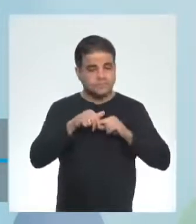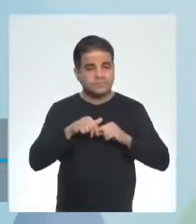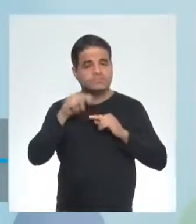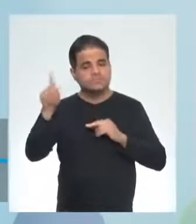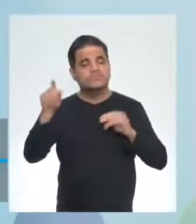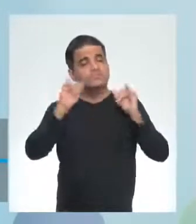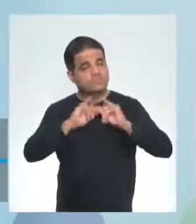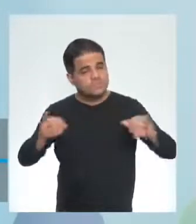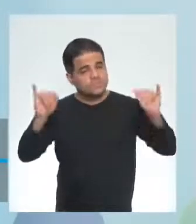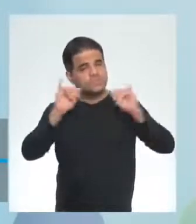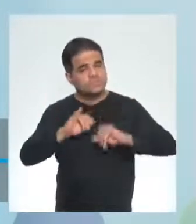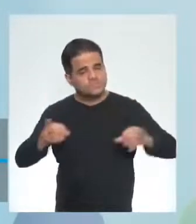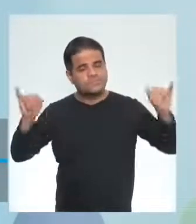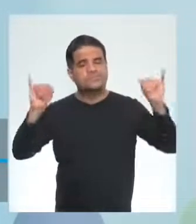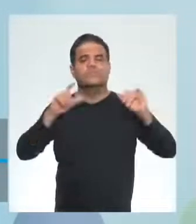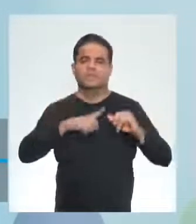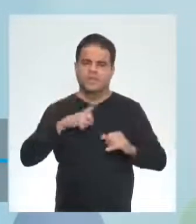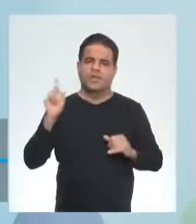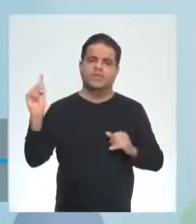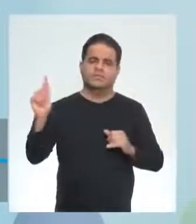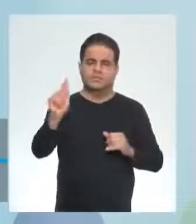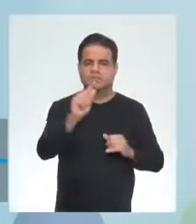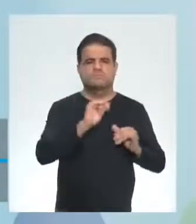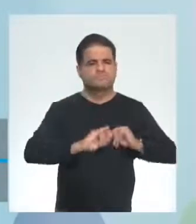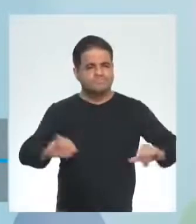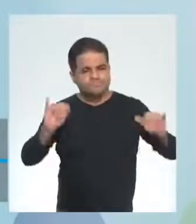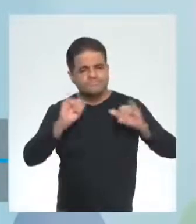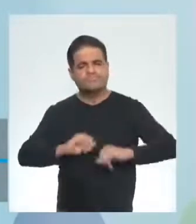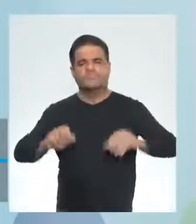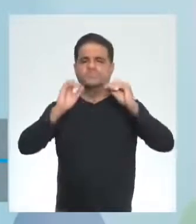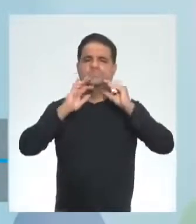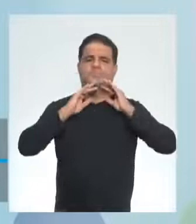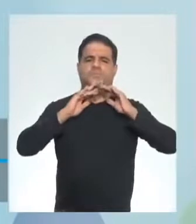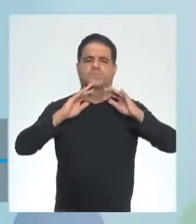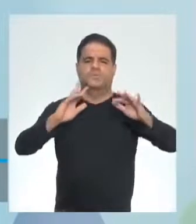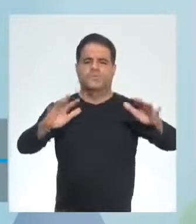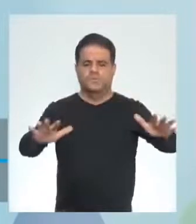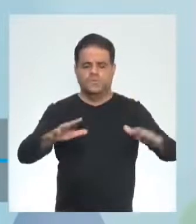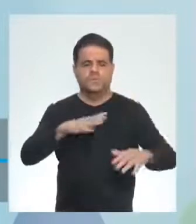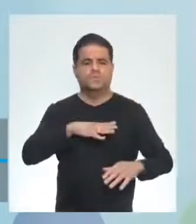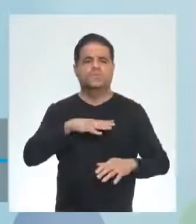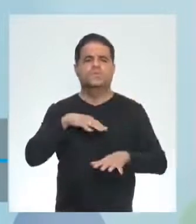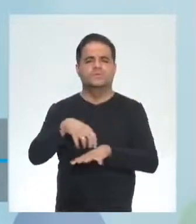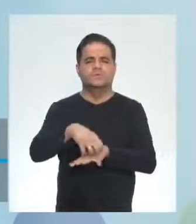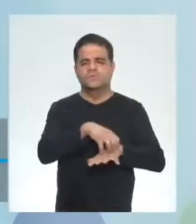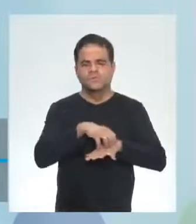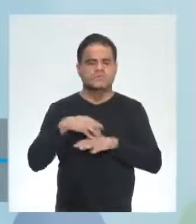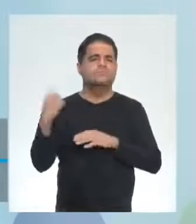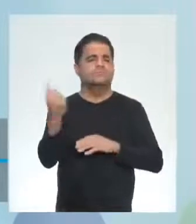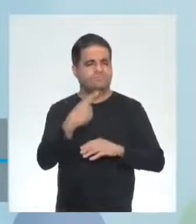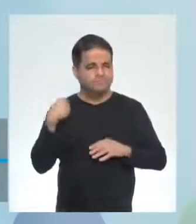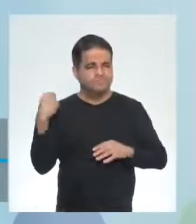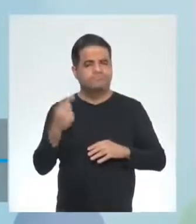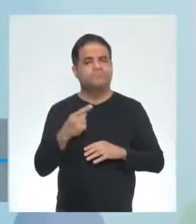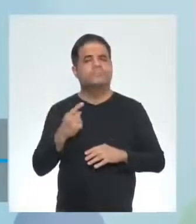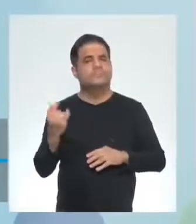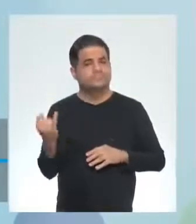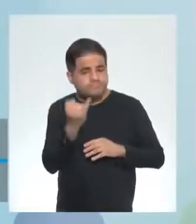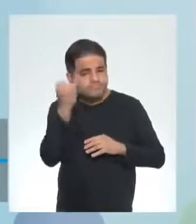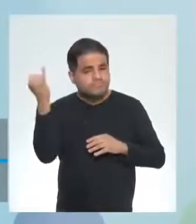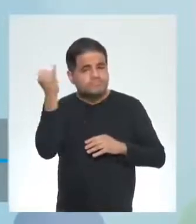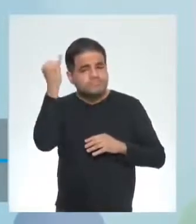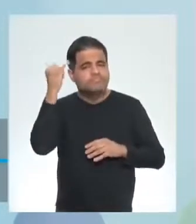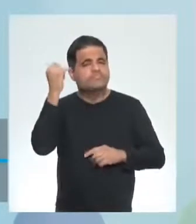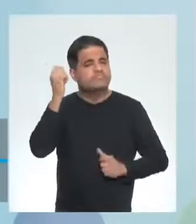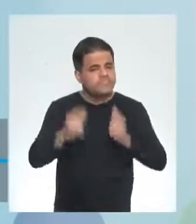desses anúncios publicitários e dessas propagandas espalhadas aí nos grandes centros urbanos. Então, isso super importante da